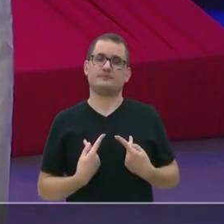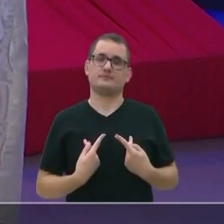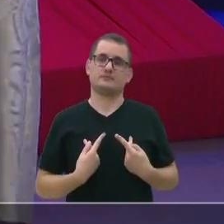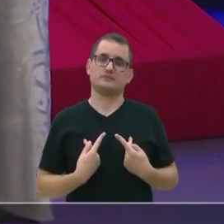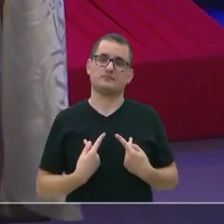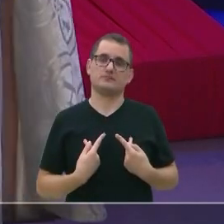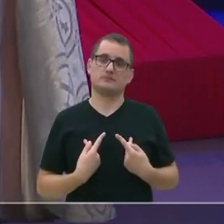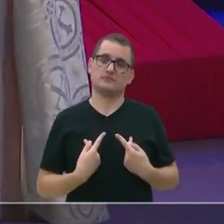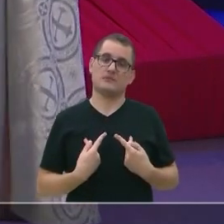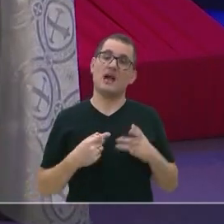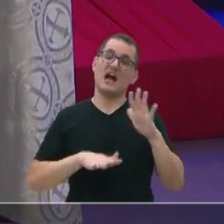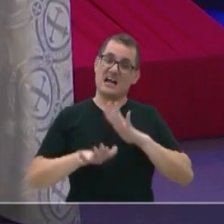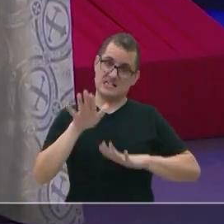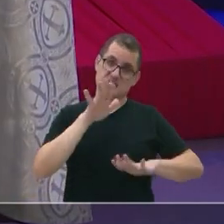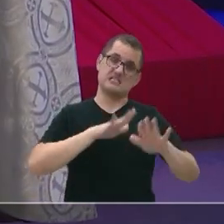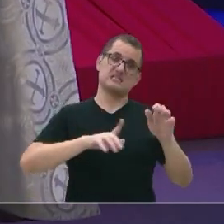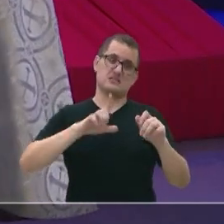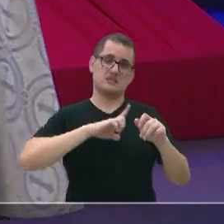Traumas,